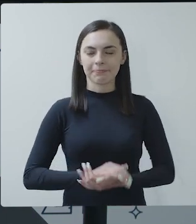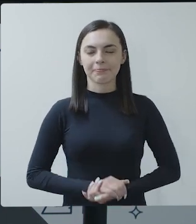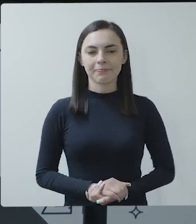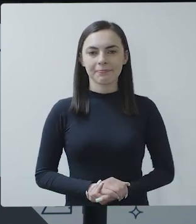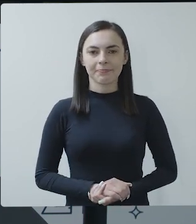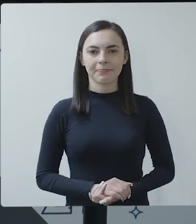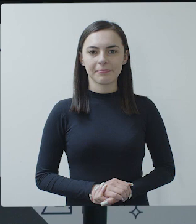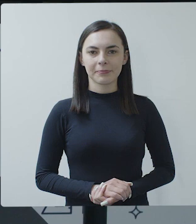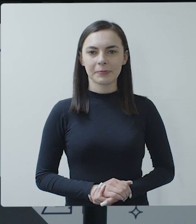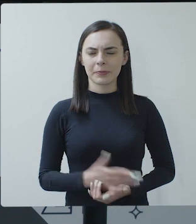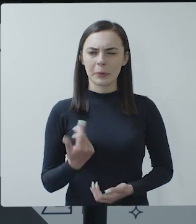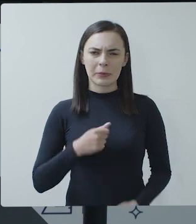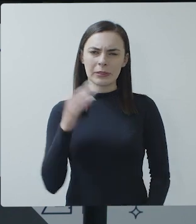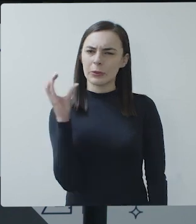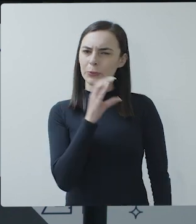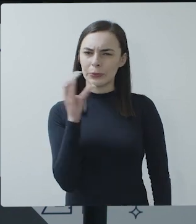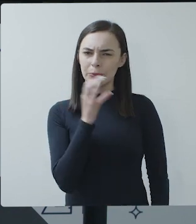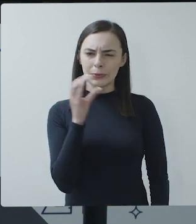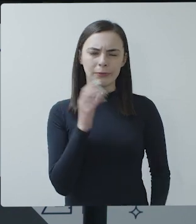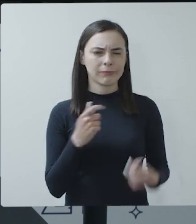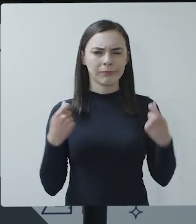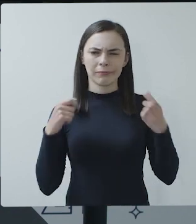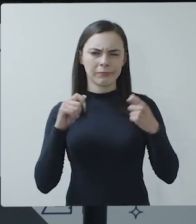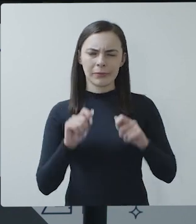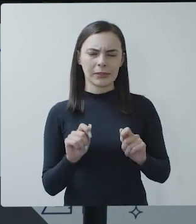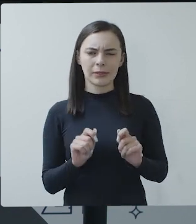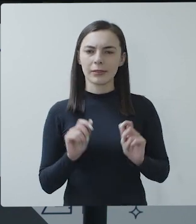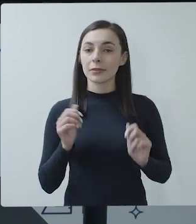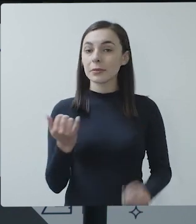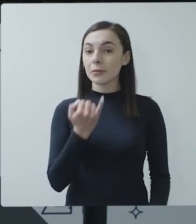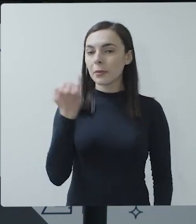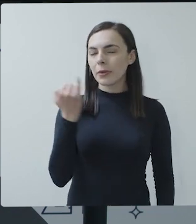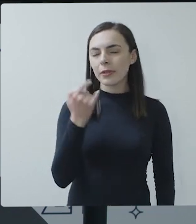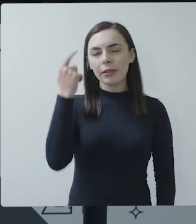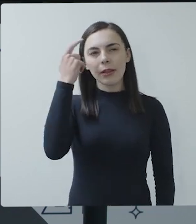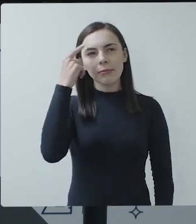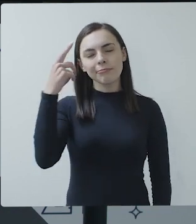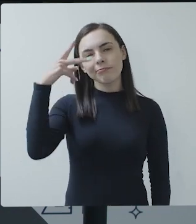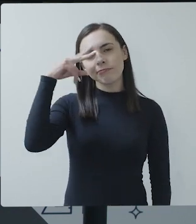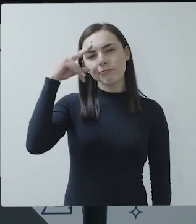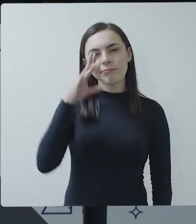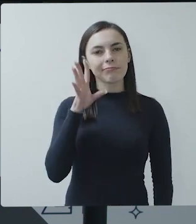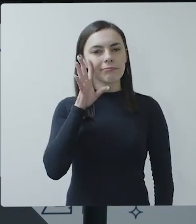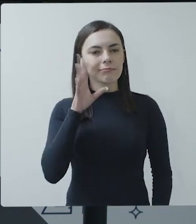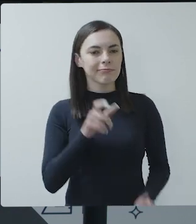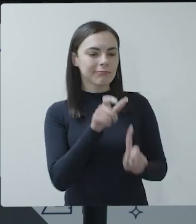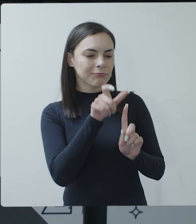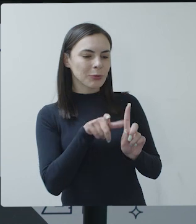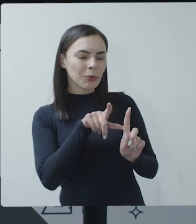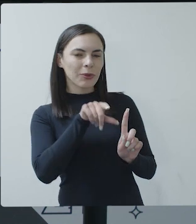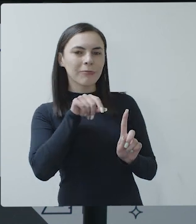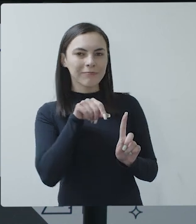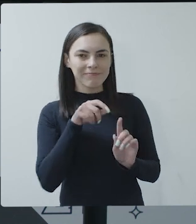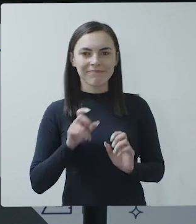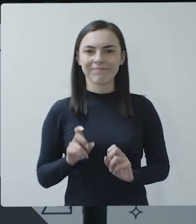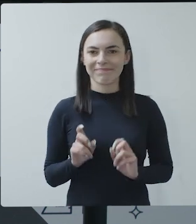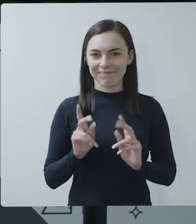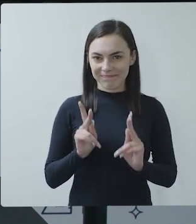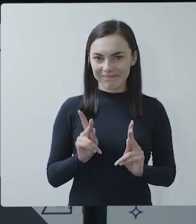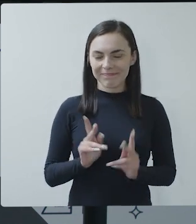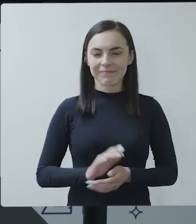vocês, tá? Não tem pressa. O importante é fazer, pensar numa história legal, escolher um personagem,